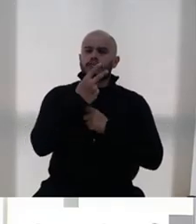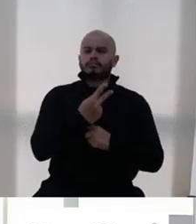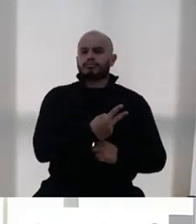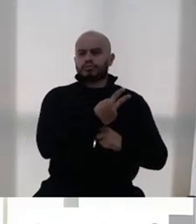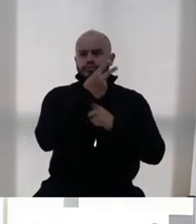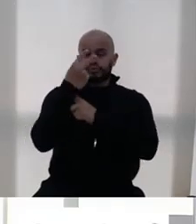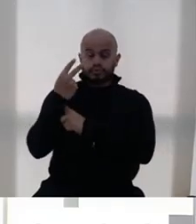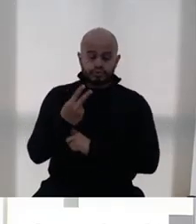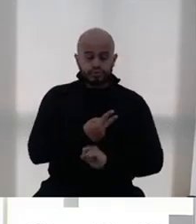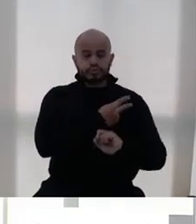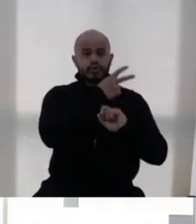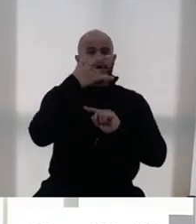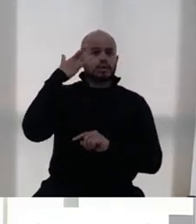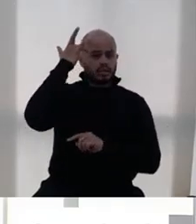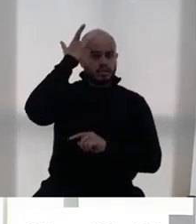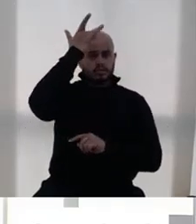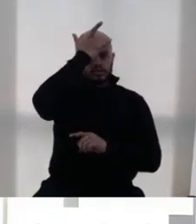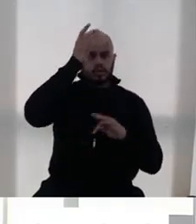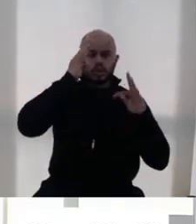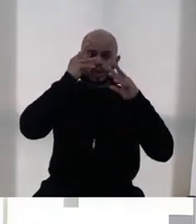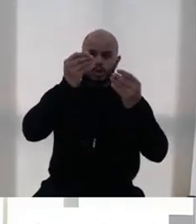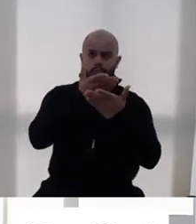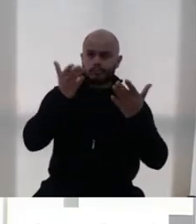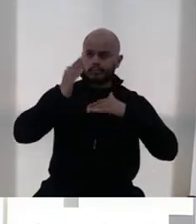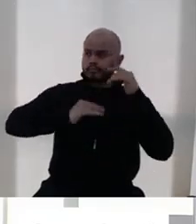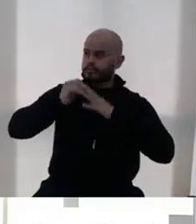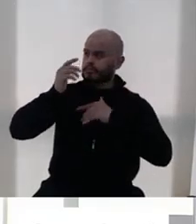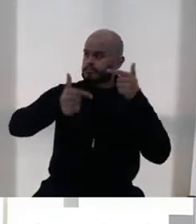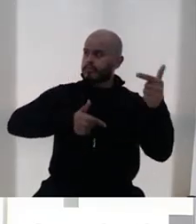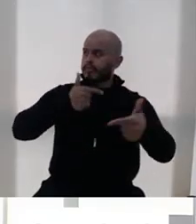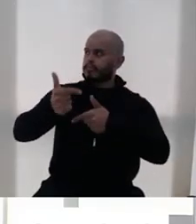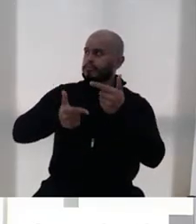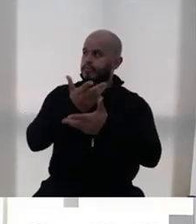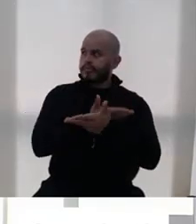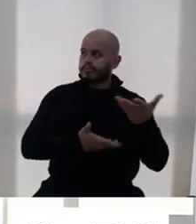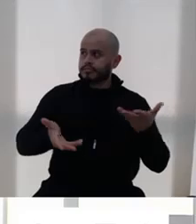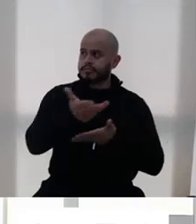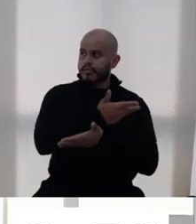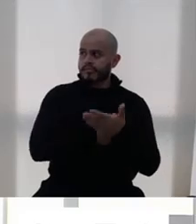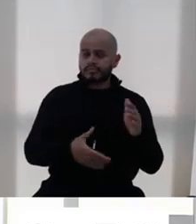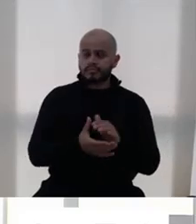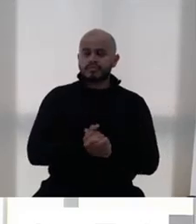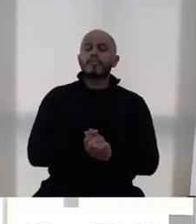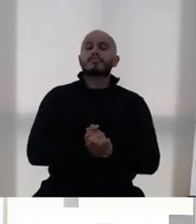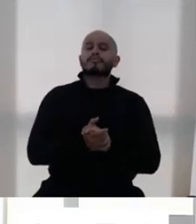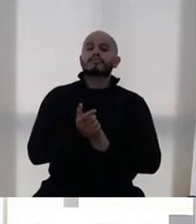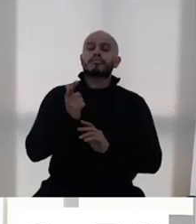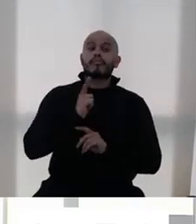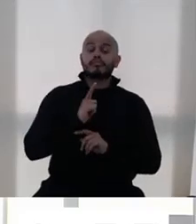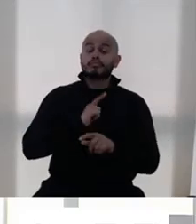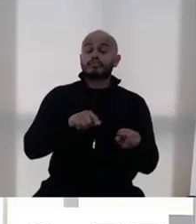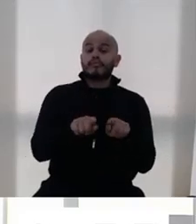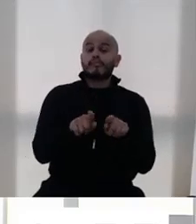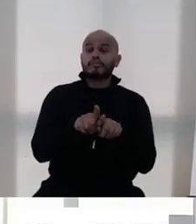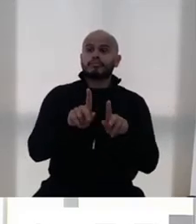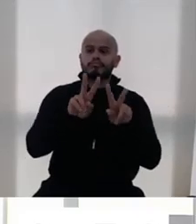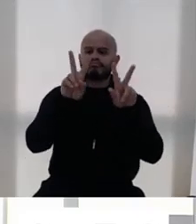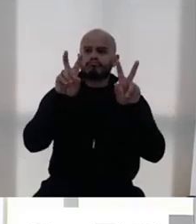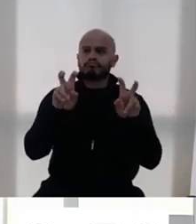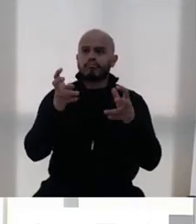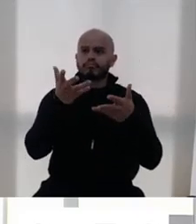todos que atuam nessa instituição. O evento foi muito rico, com falas expressivas e necessárias para a reflexão e conscientização do